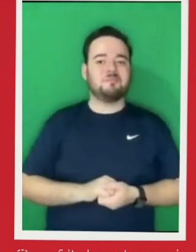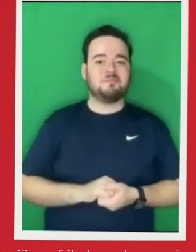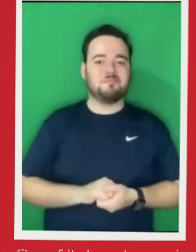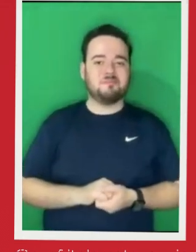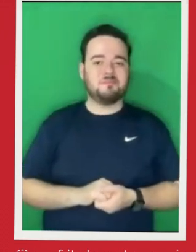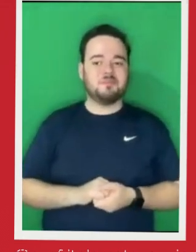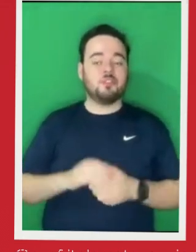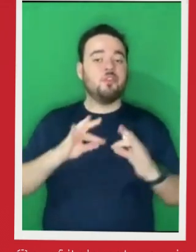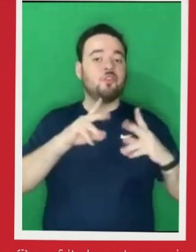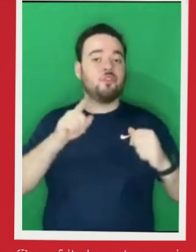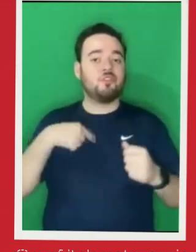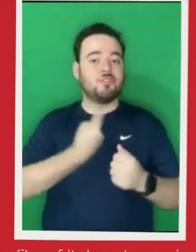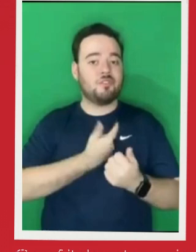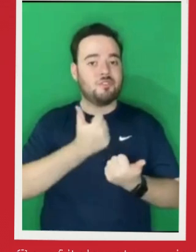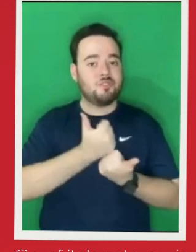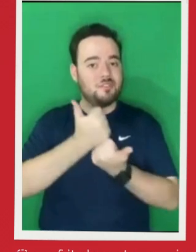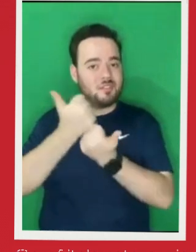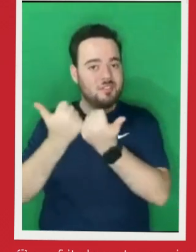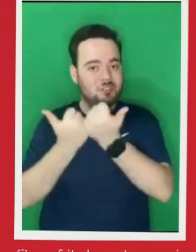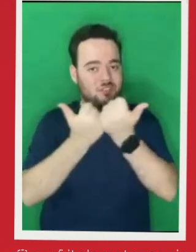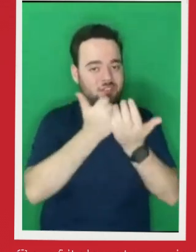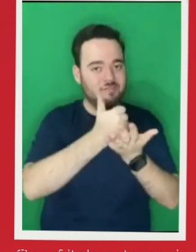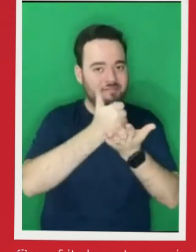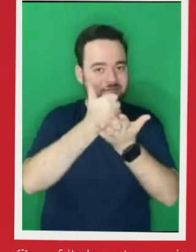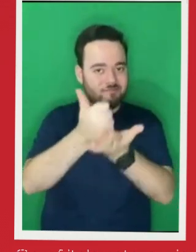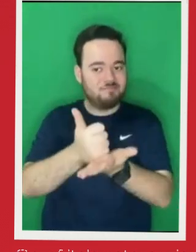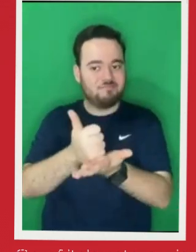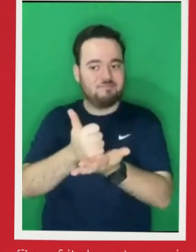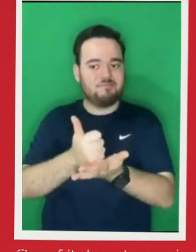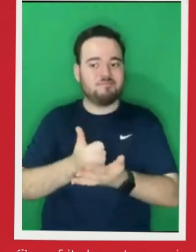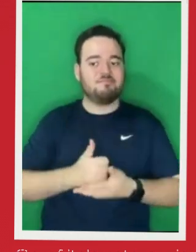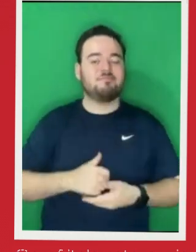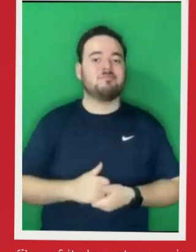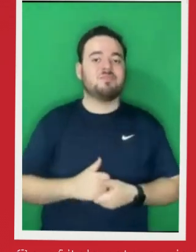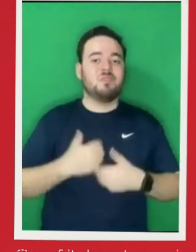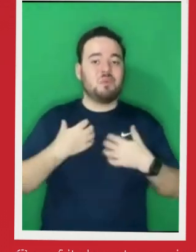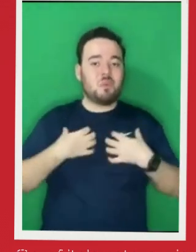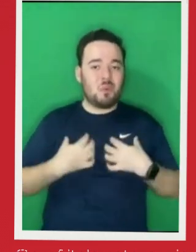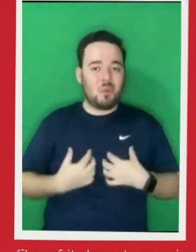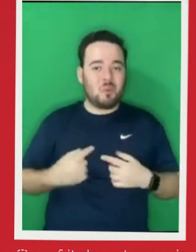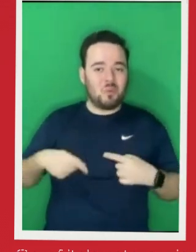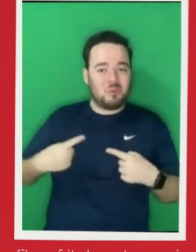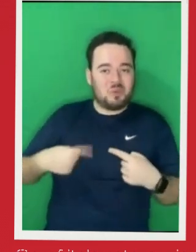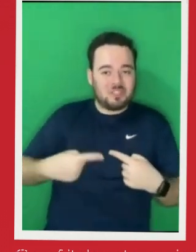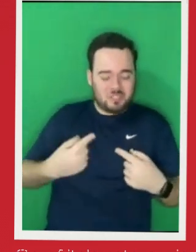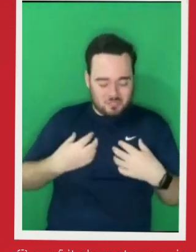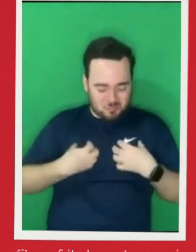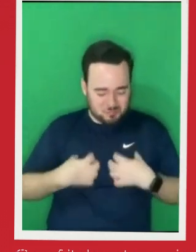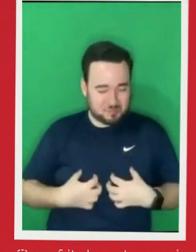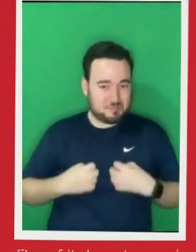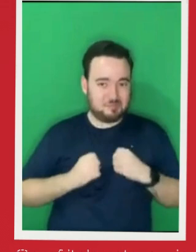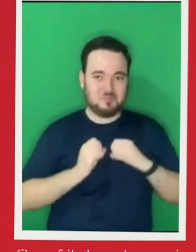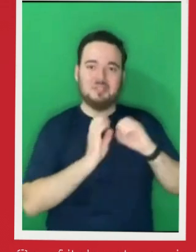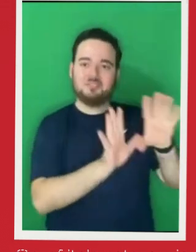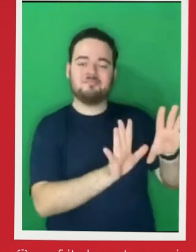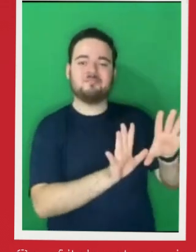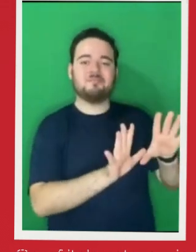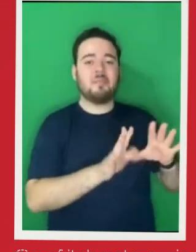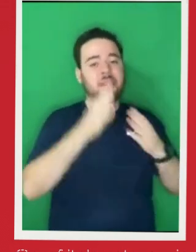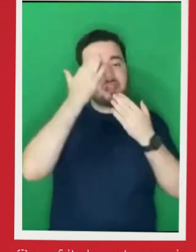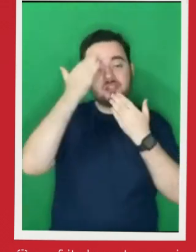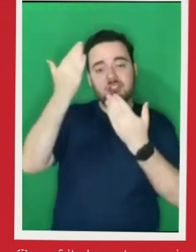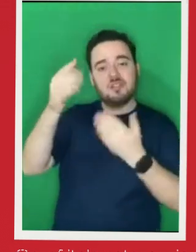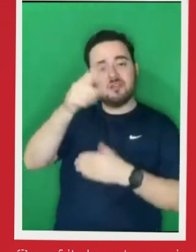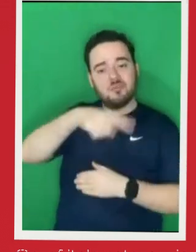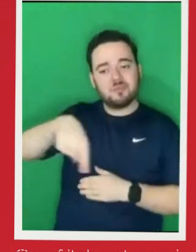nos ajudarmos. Sai desse corpo procrastinação. Eu também tenho muita gratidão por vocês.